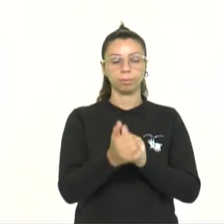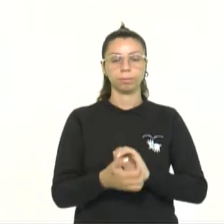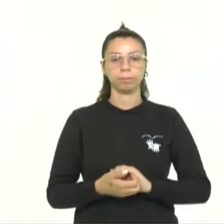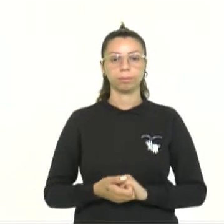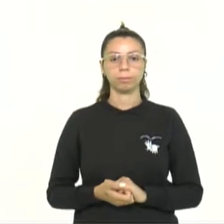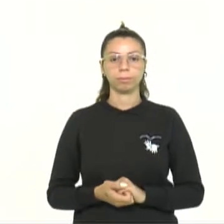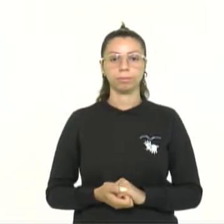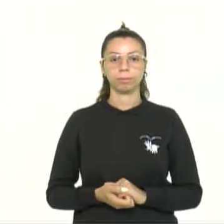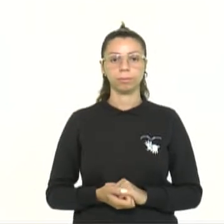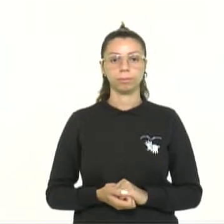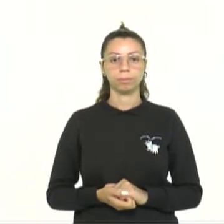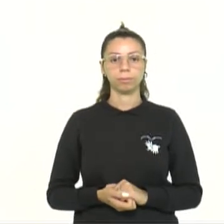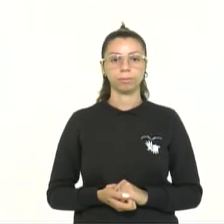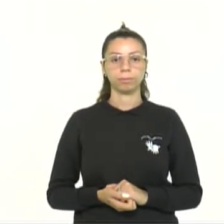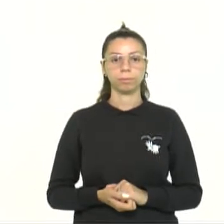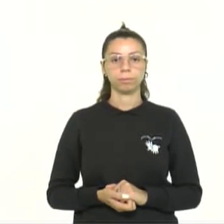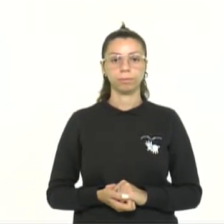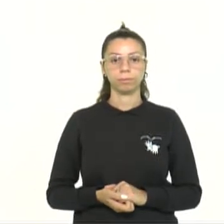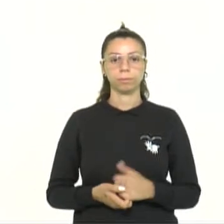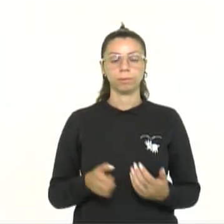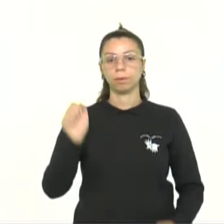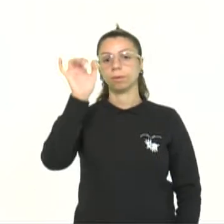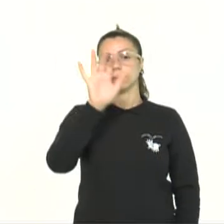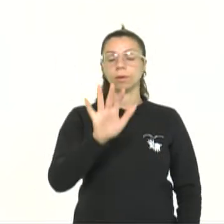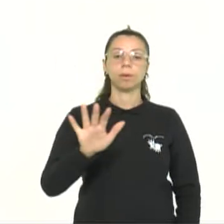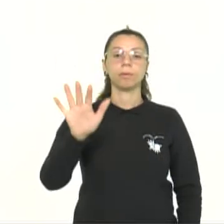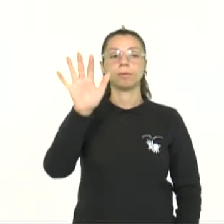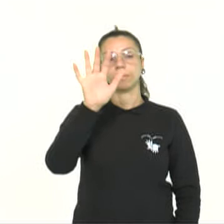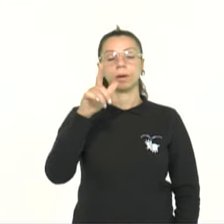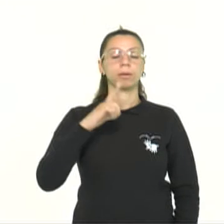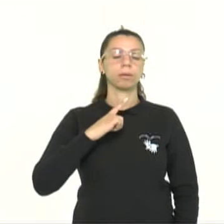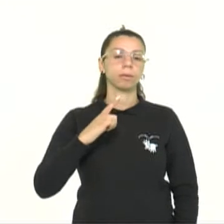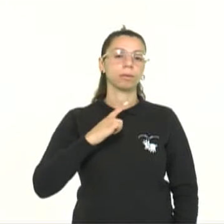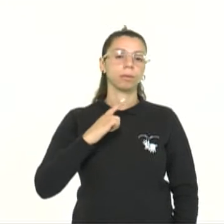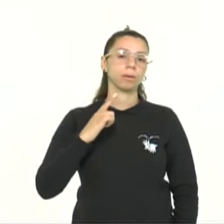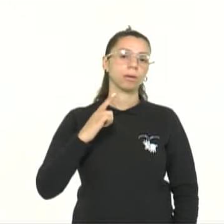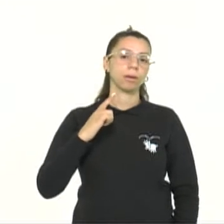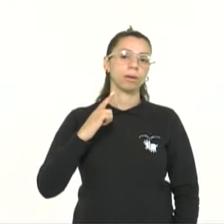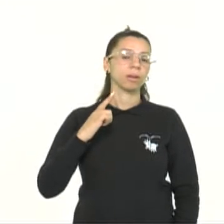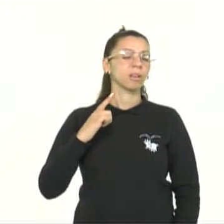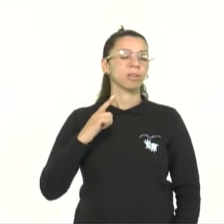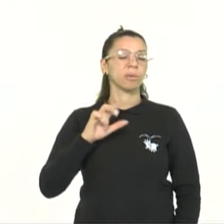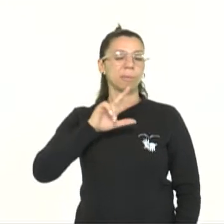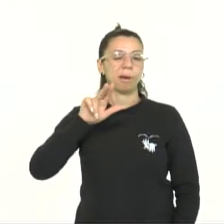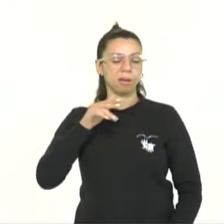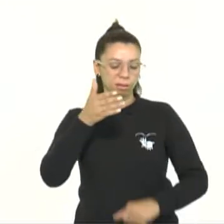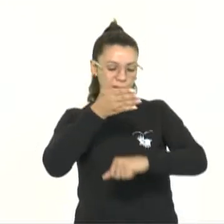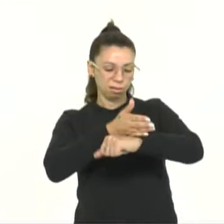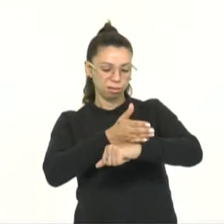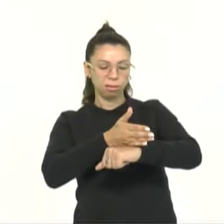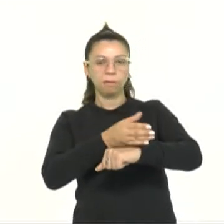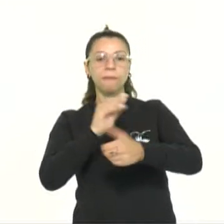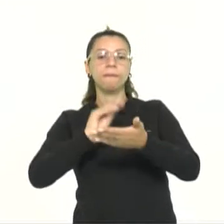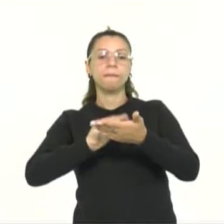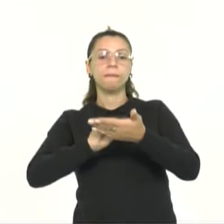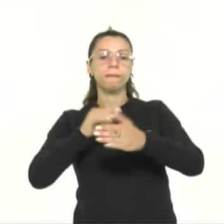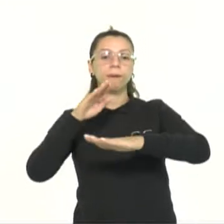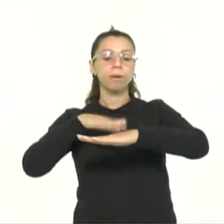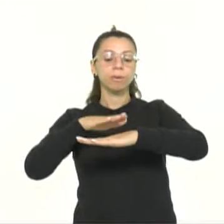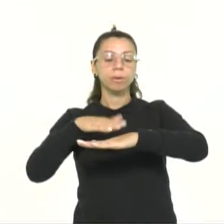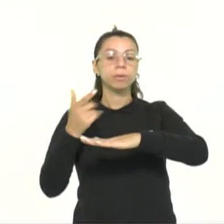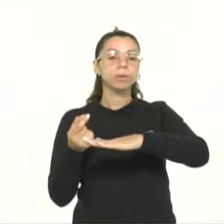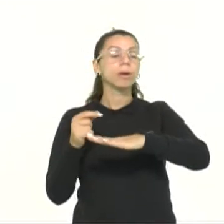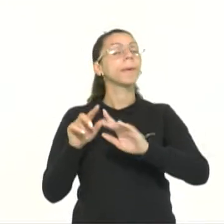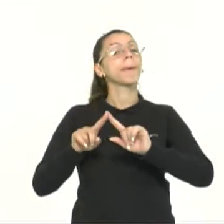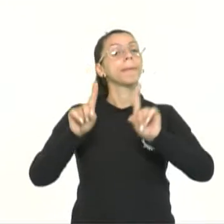dar una. Então, ali na imagem, observando, a gente vê que o bonequinho ali não aparece la mano. Então, não quer dizer que